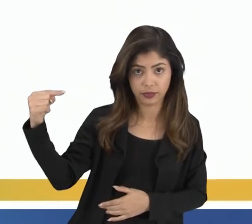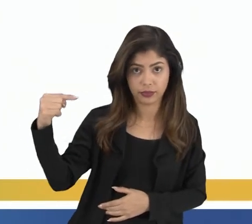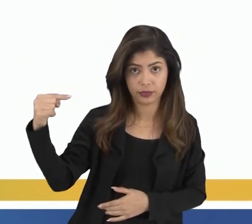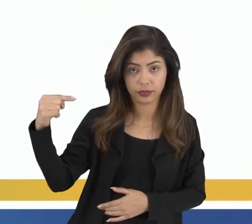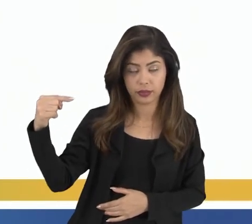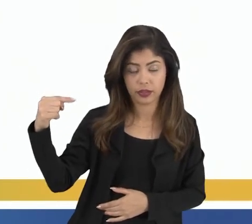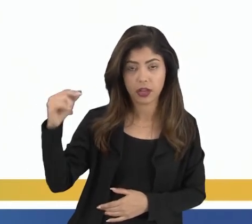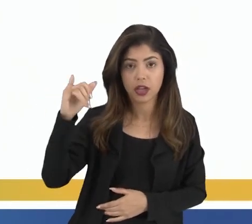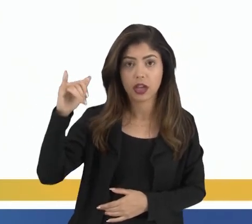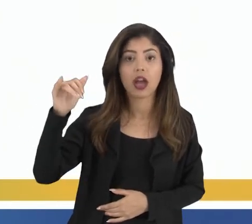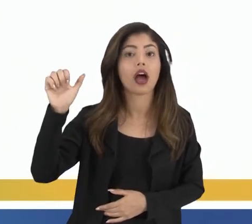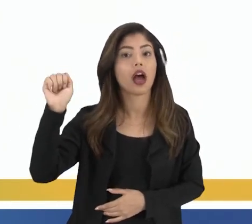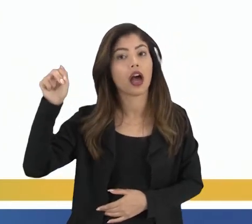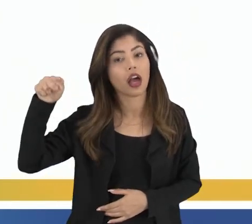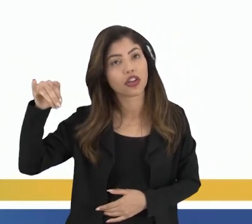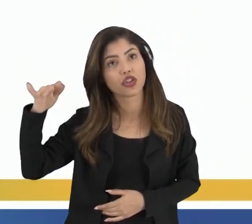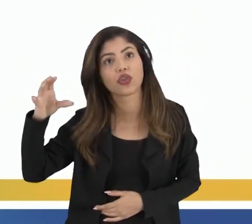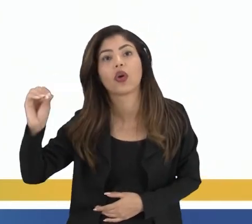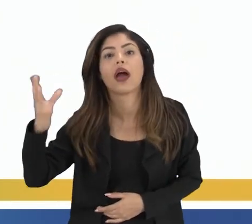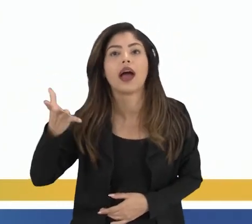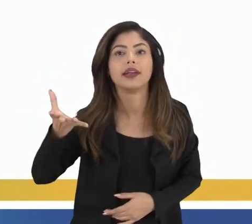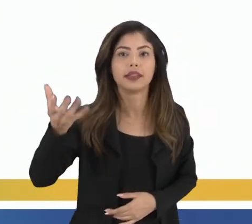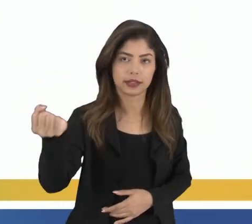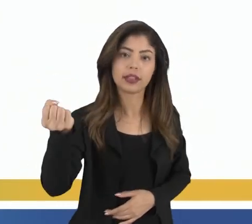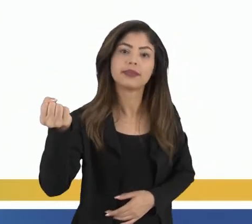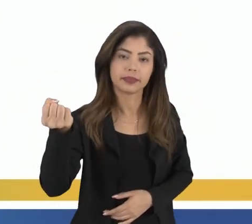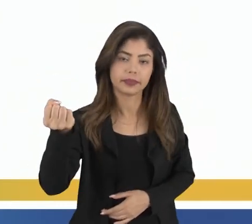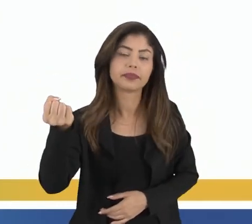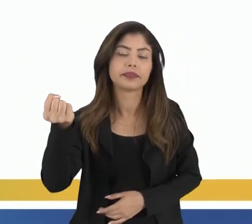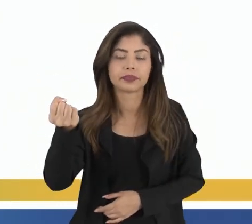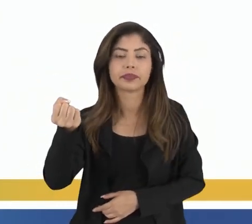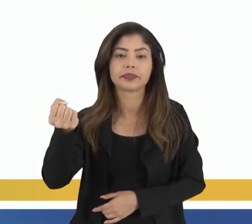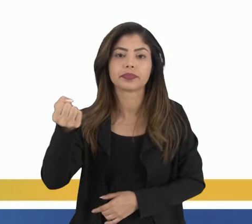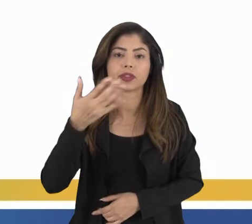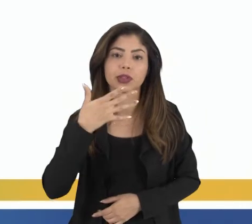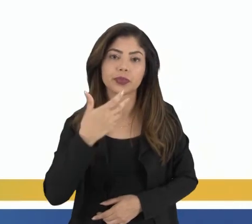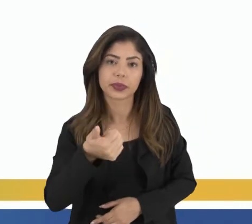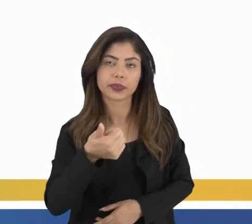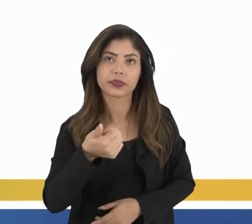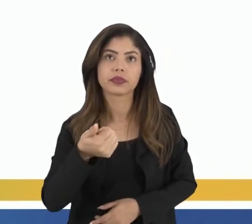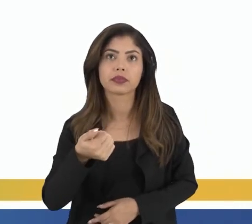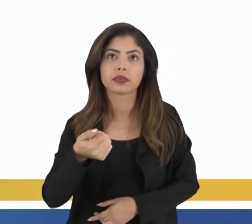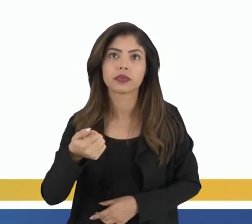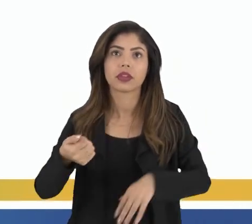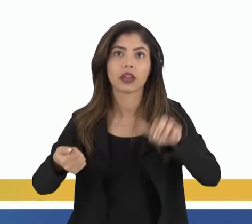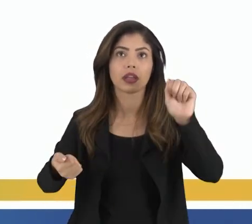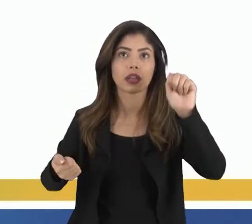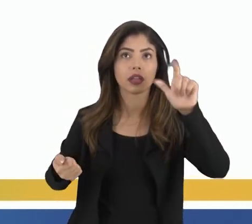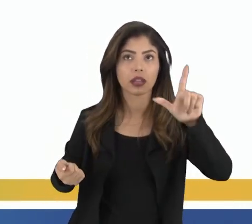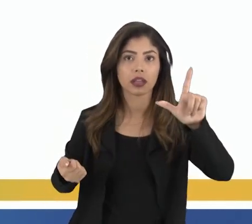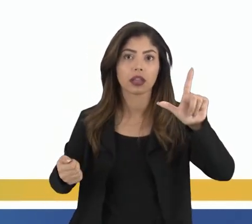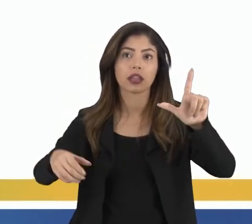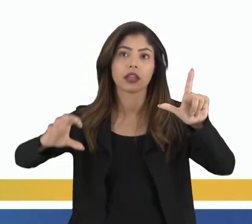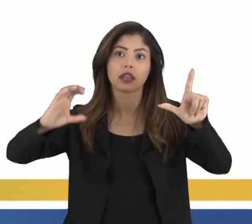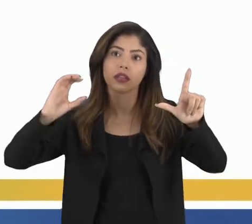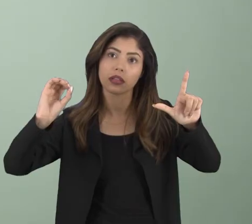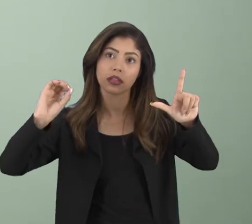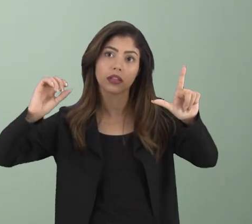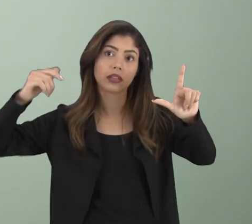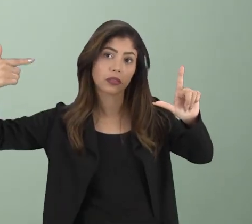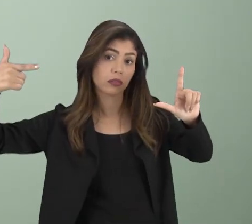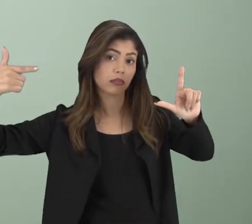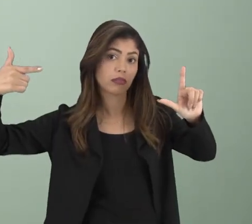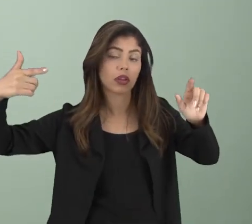Quando o elemento se torna eletronegativo, ele se torna um ânion, ele recebe elétron. Tudo bem? Então,